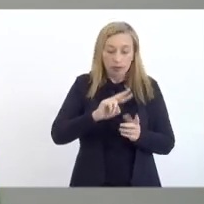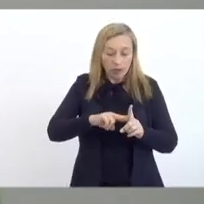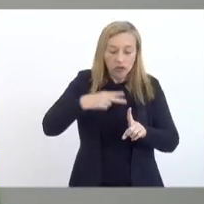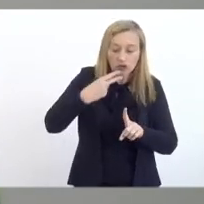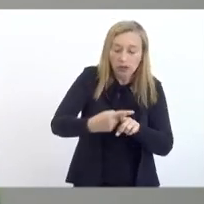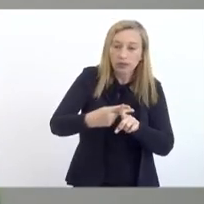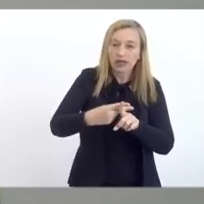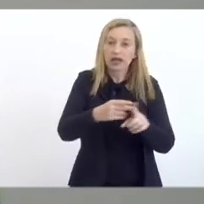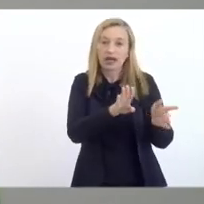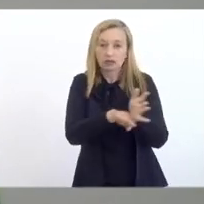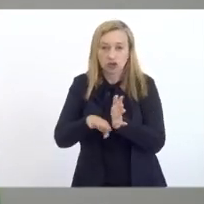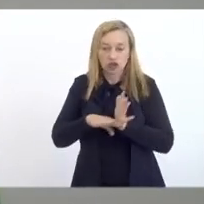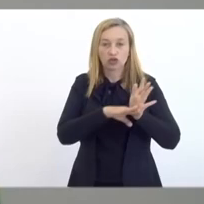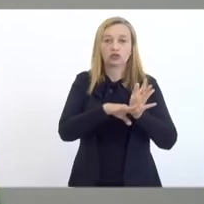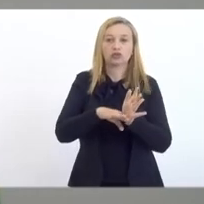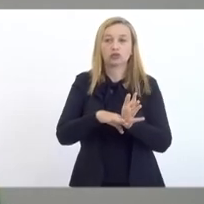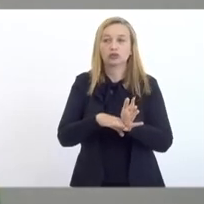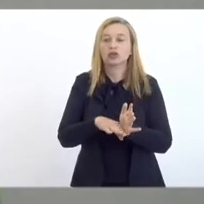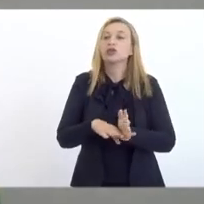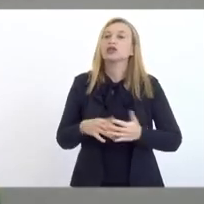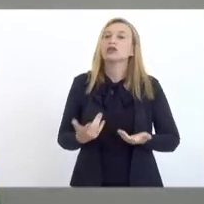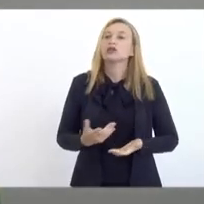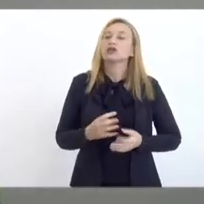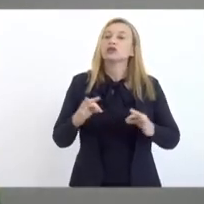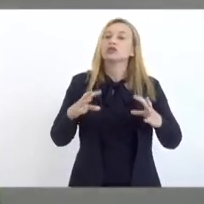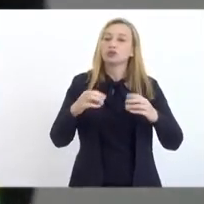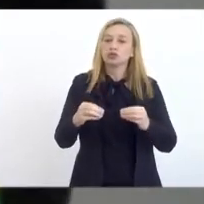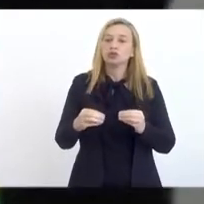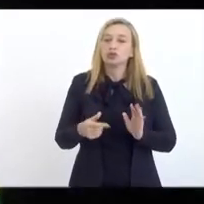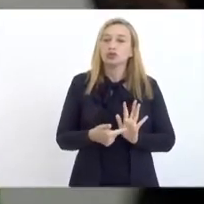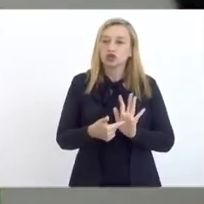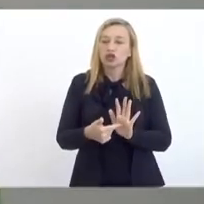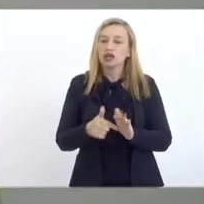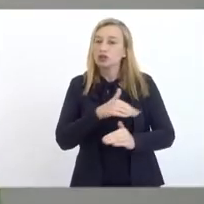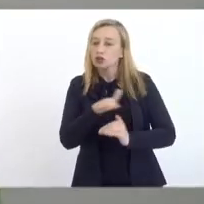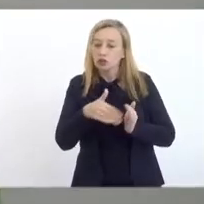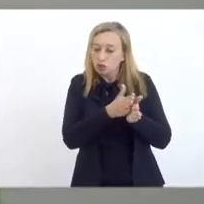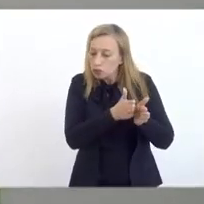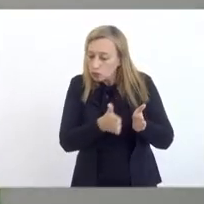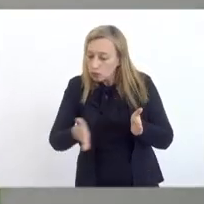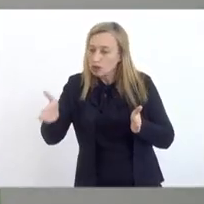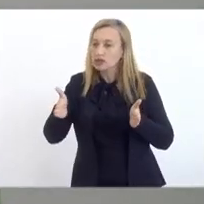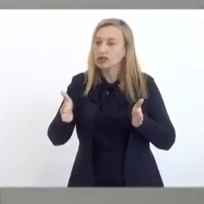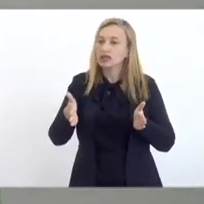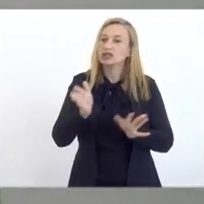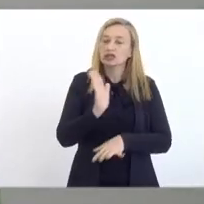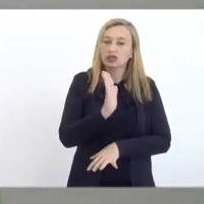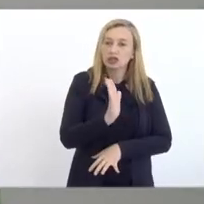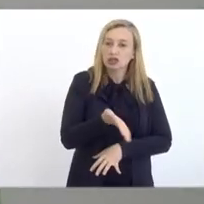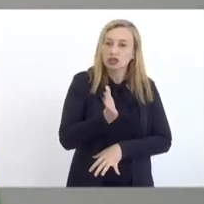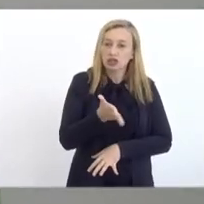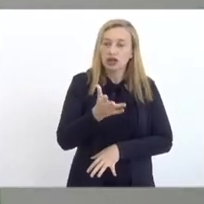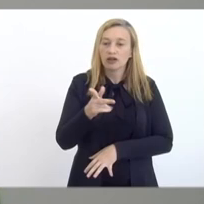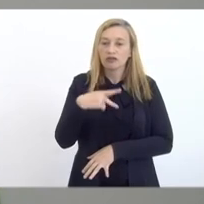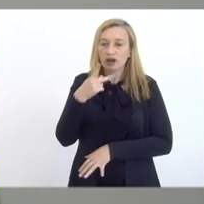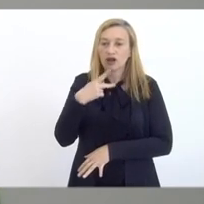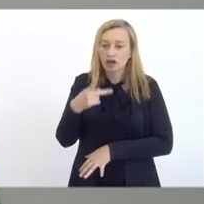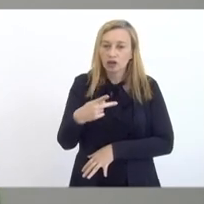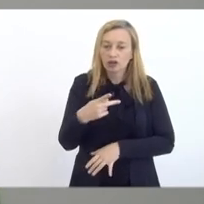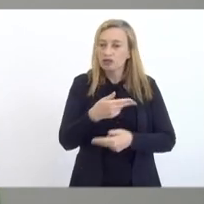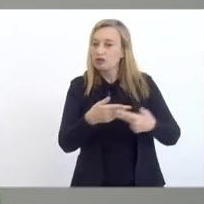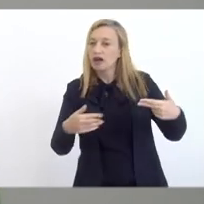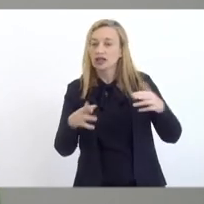desse gasto. Diante disso, né, em todo o processo que aqui se fez, né, em meses anteriores,